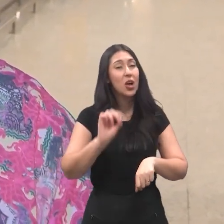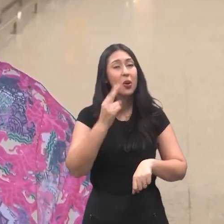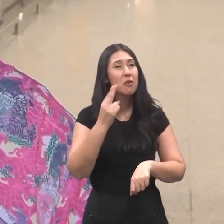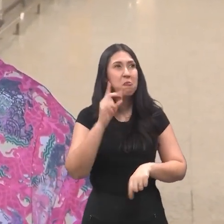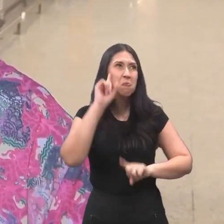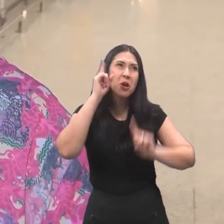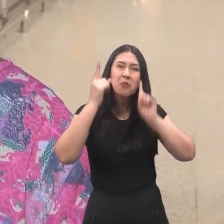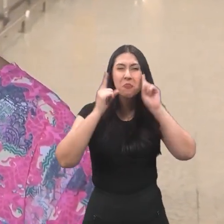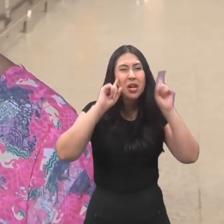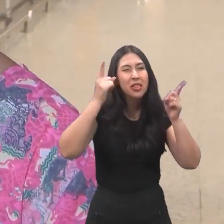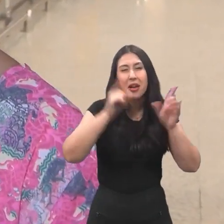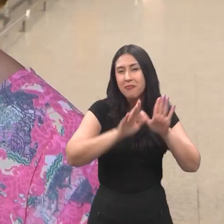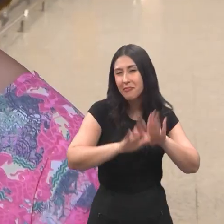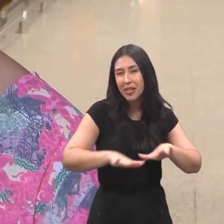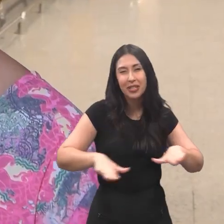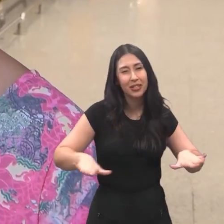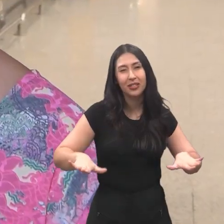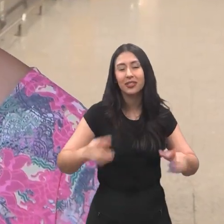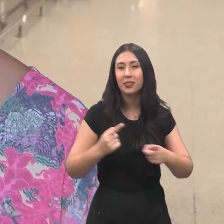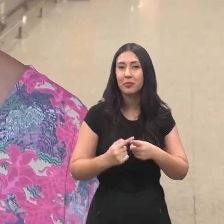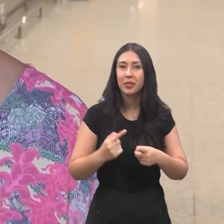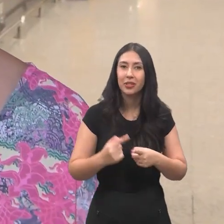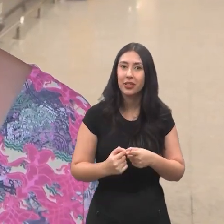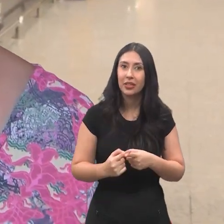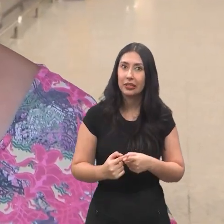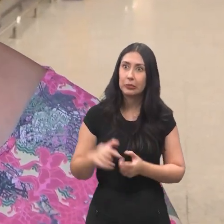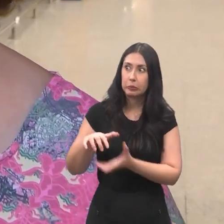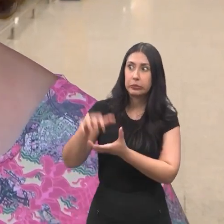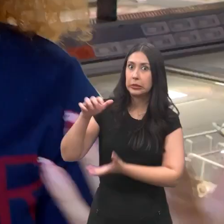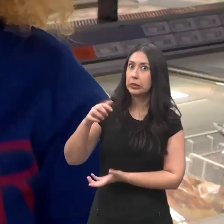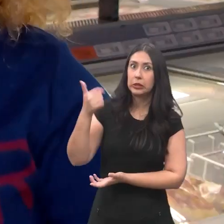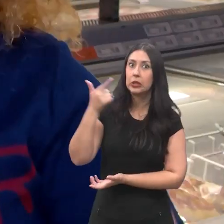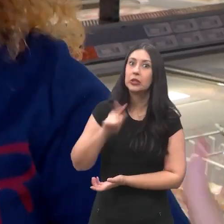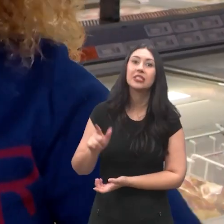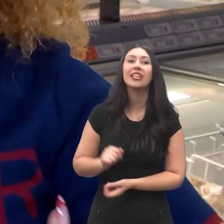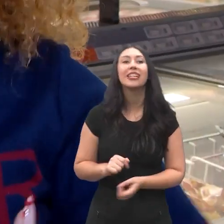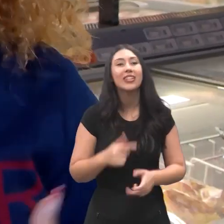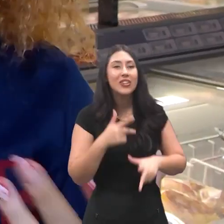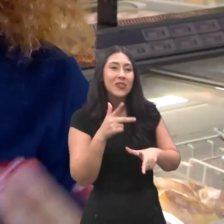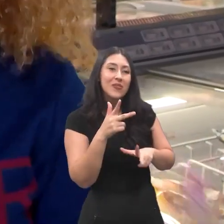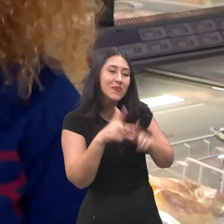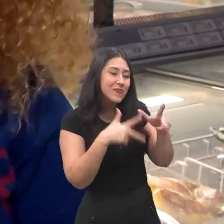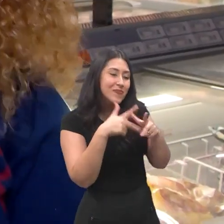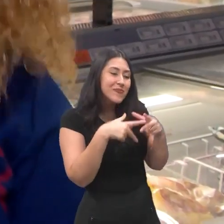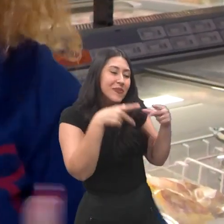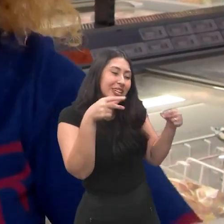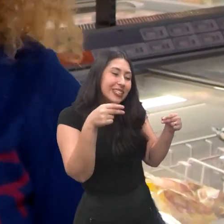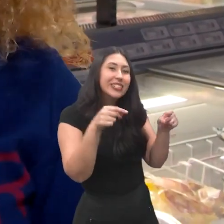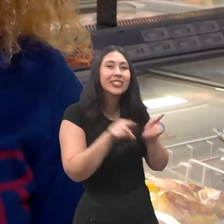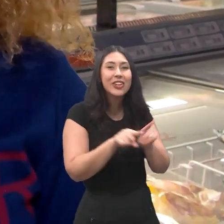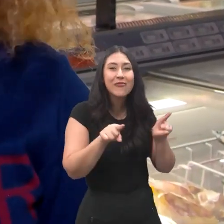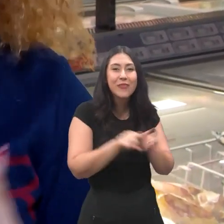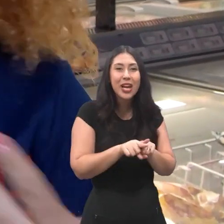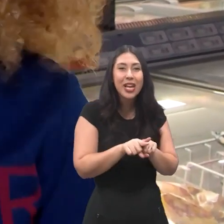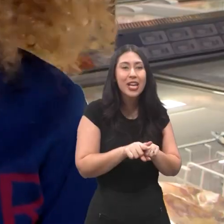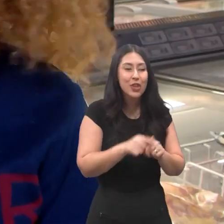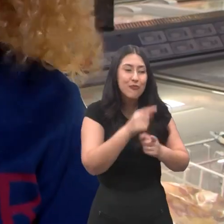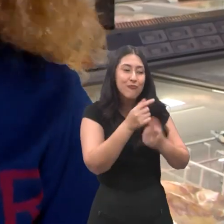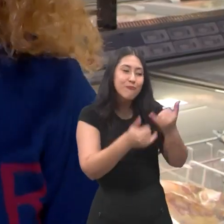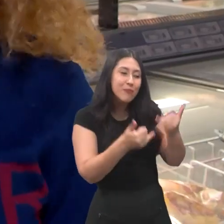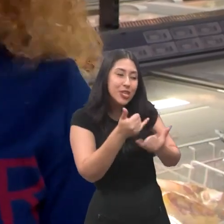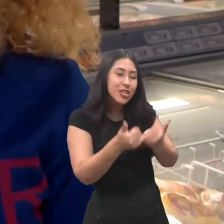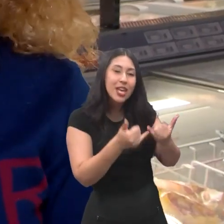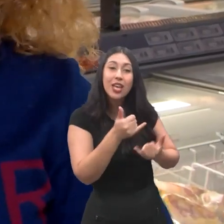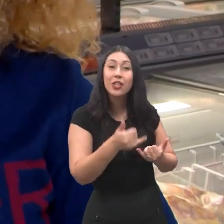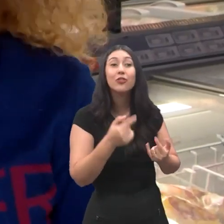ou inventar algumas outras coisas para as crianças, porque chocolate só assim não dá. Um presentinho ali para incrementar a caixa de bombom com